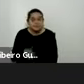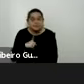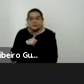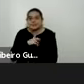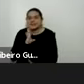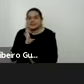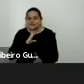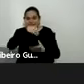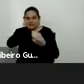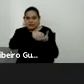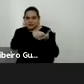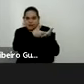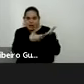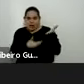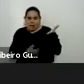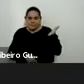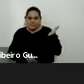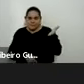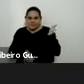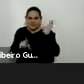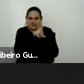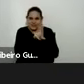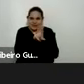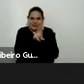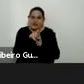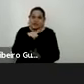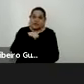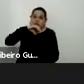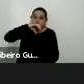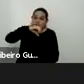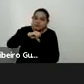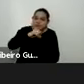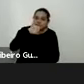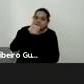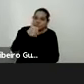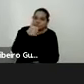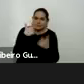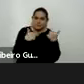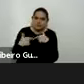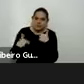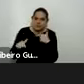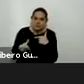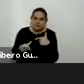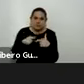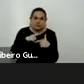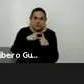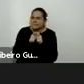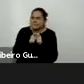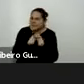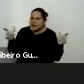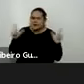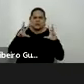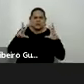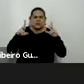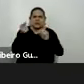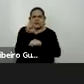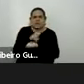são 91 atividades, e elas incluem praticamente todos os ramos da economia: comércio,